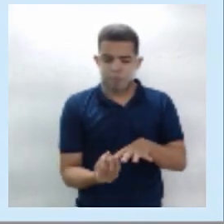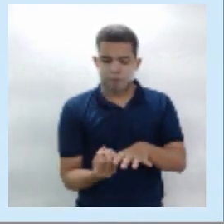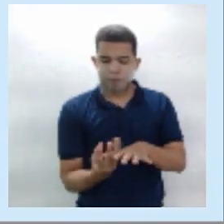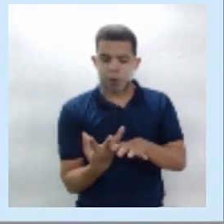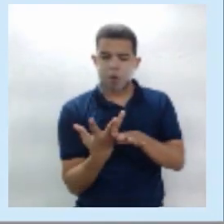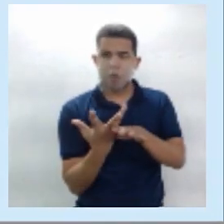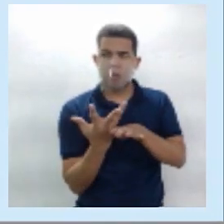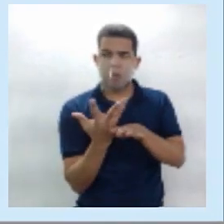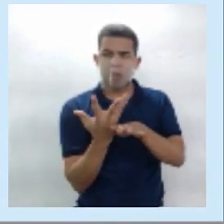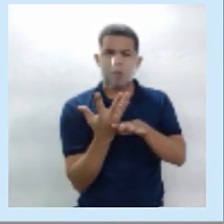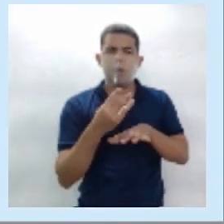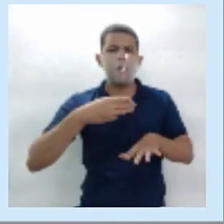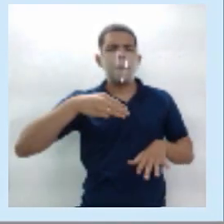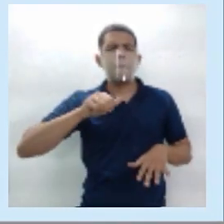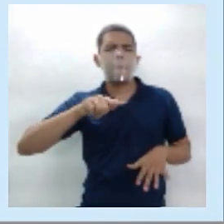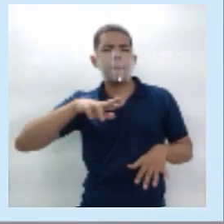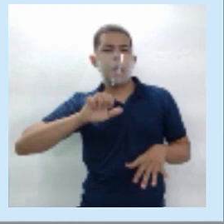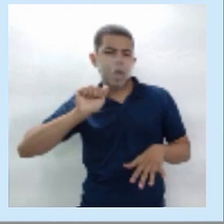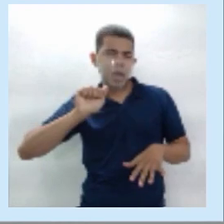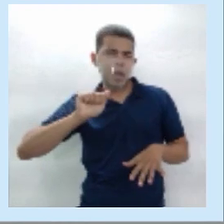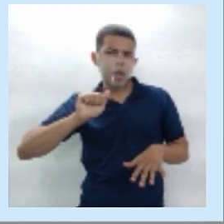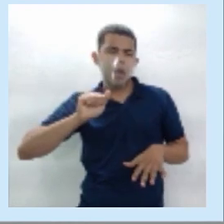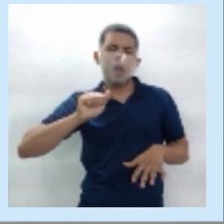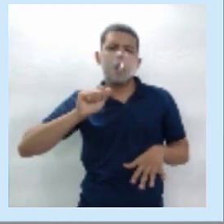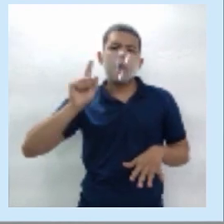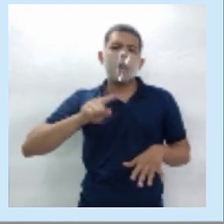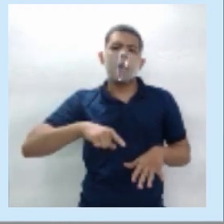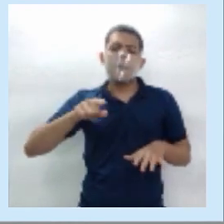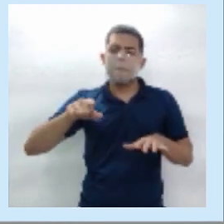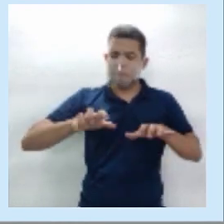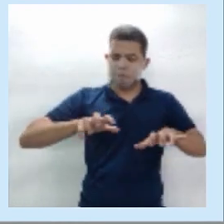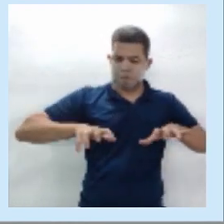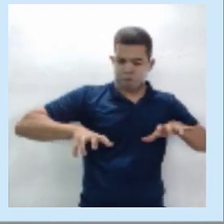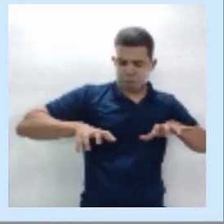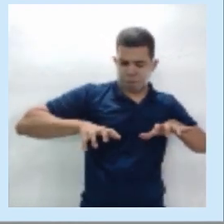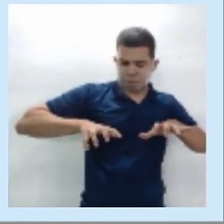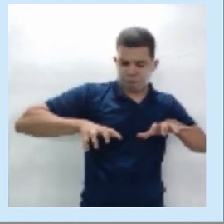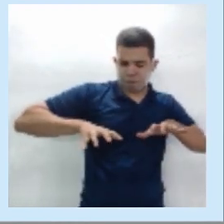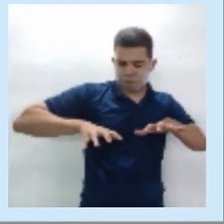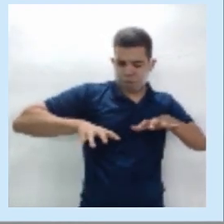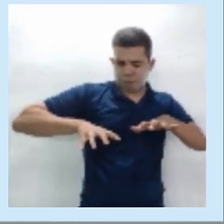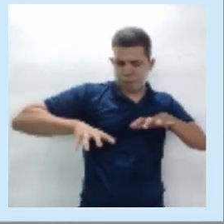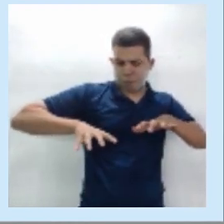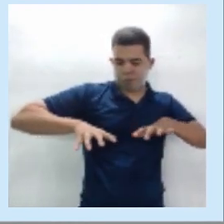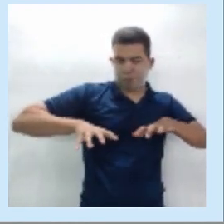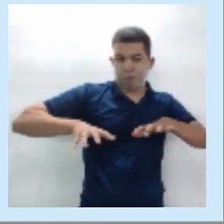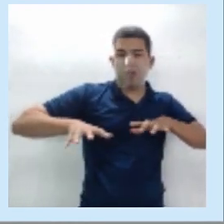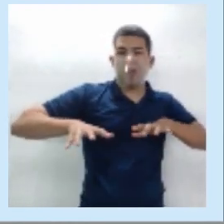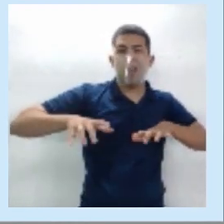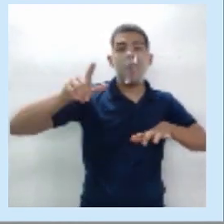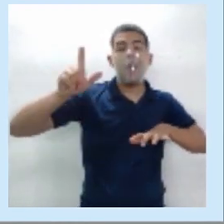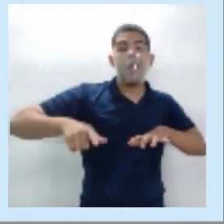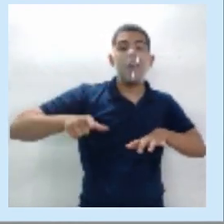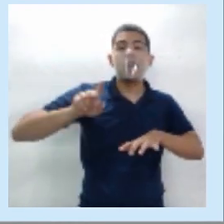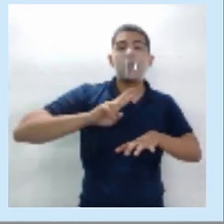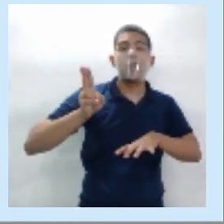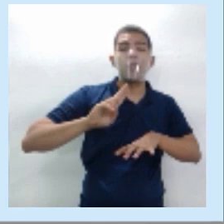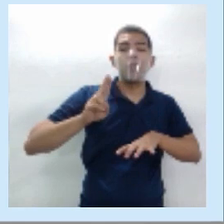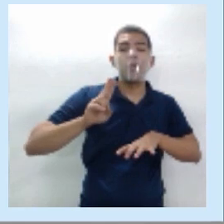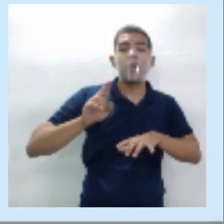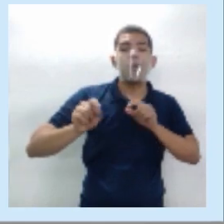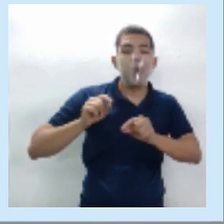né, do magma e esse movimento dessas placas tectônicas nos oceanos